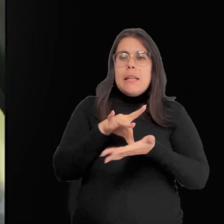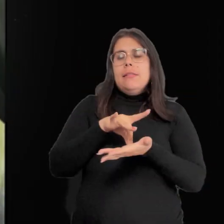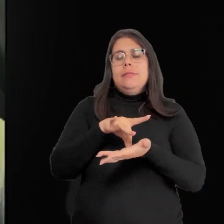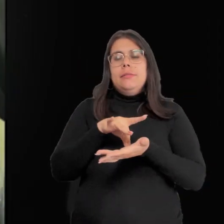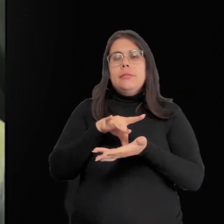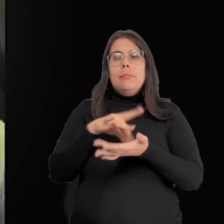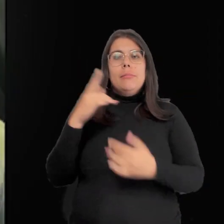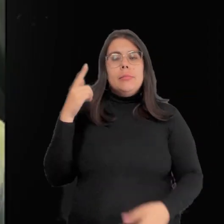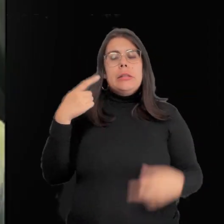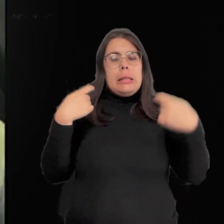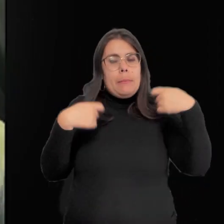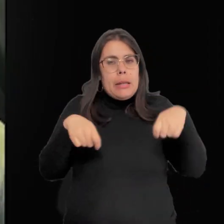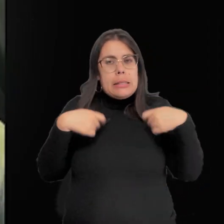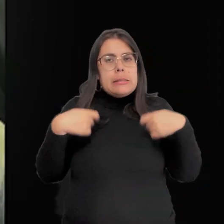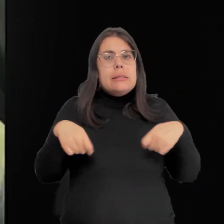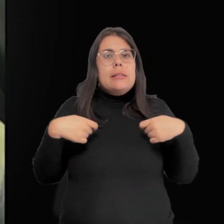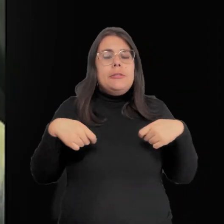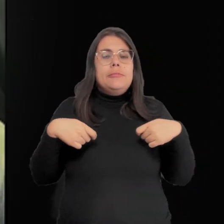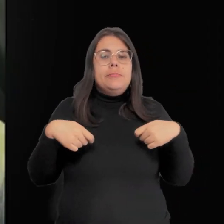era necessário